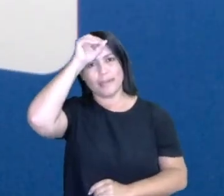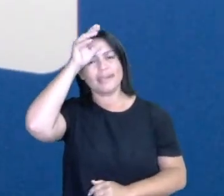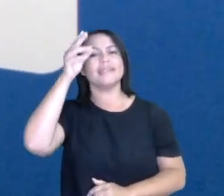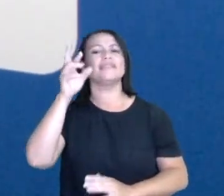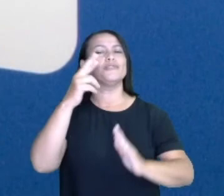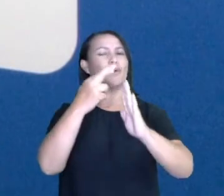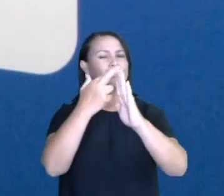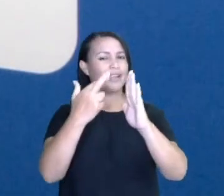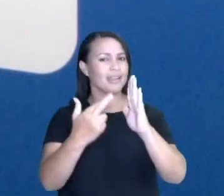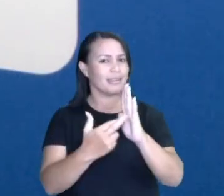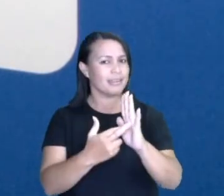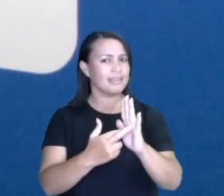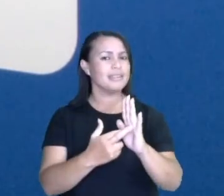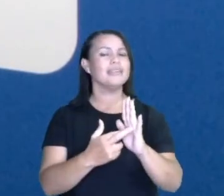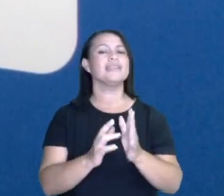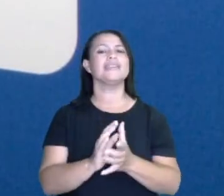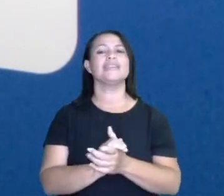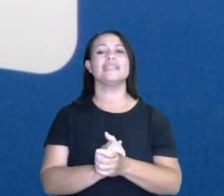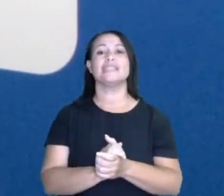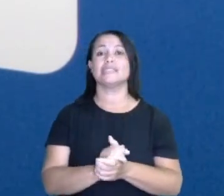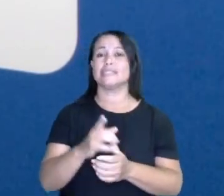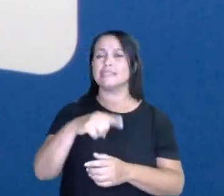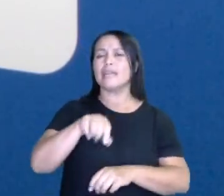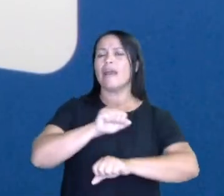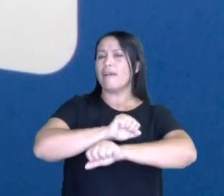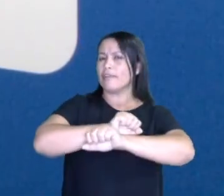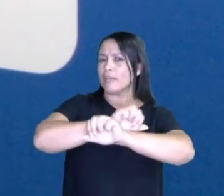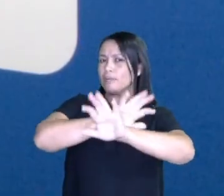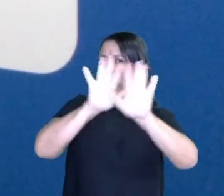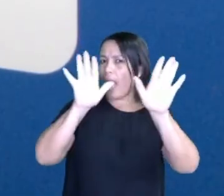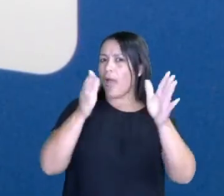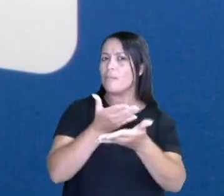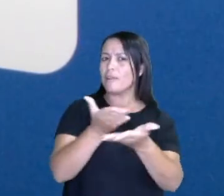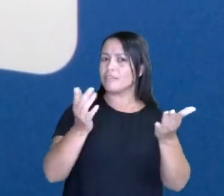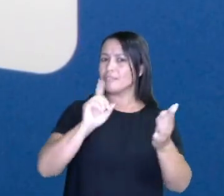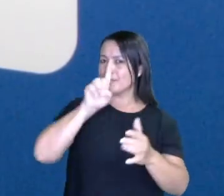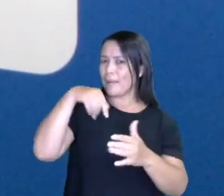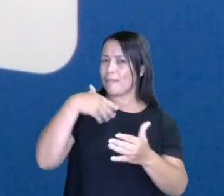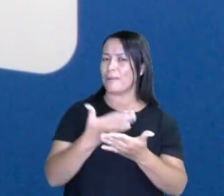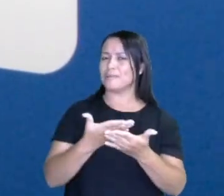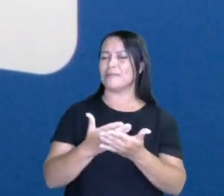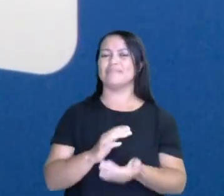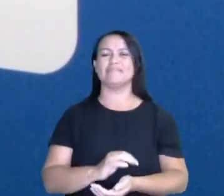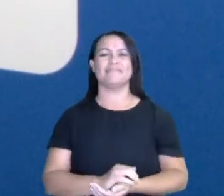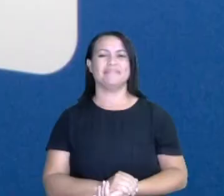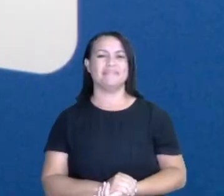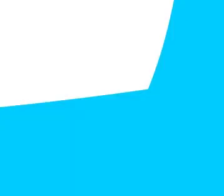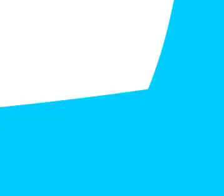regrinhas. Espero que tenha sido bem claro. E até a próxima.